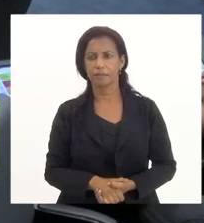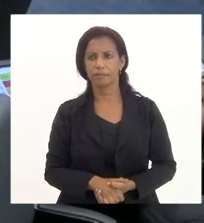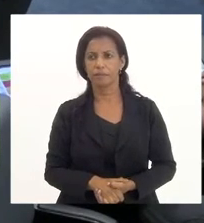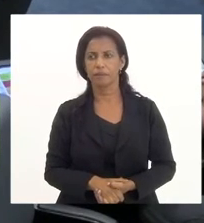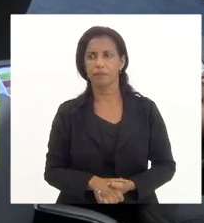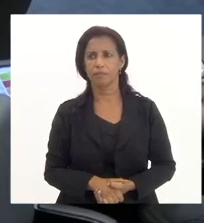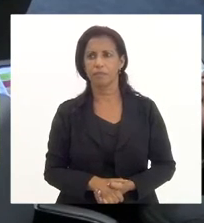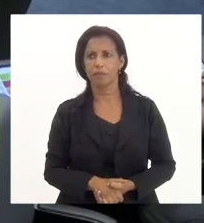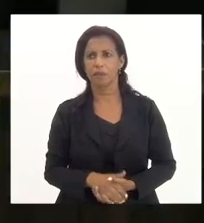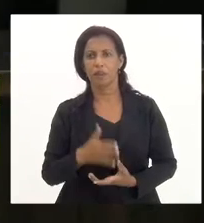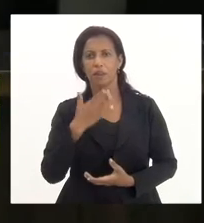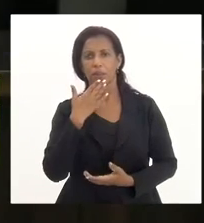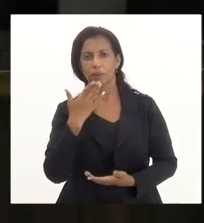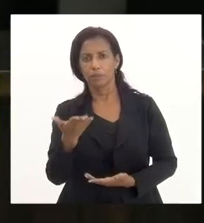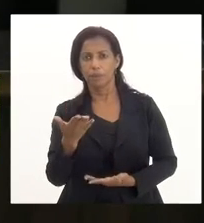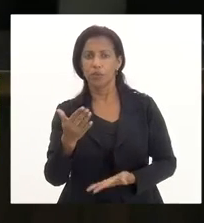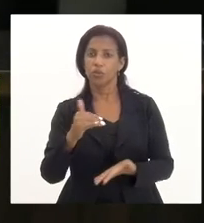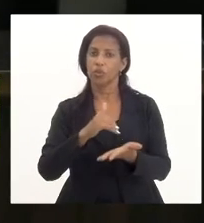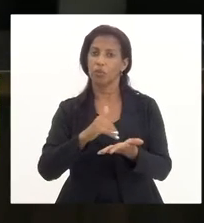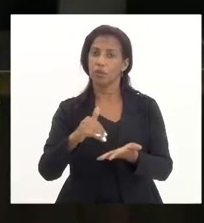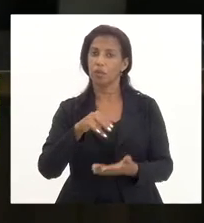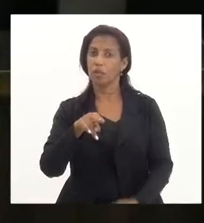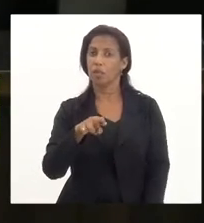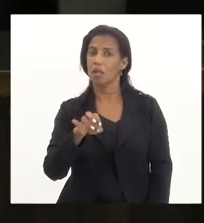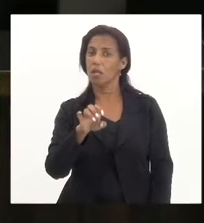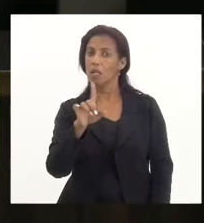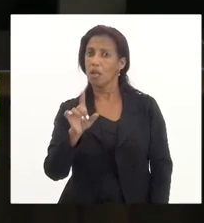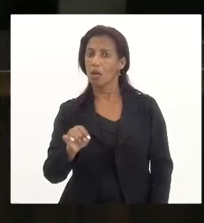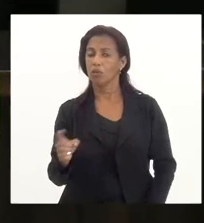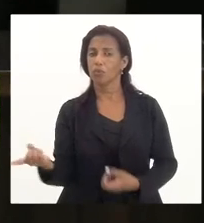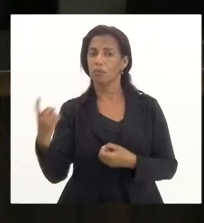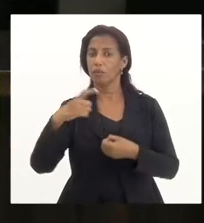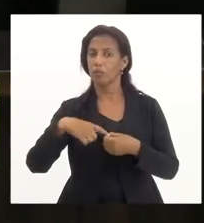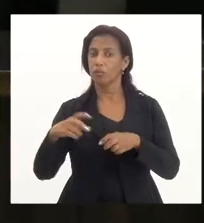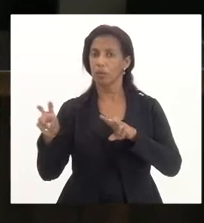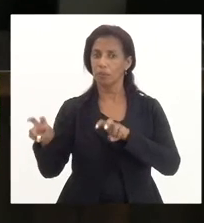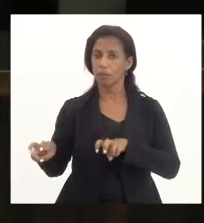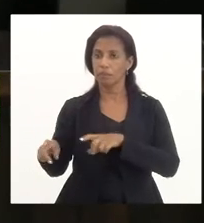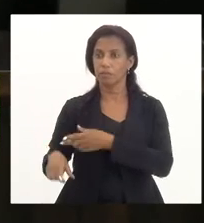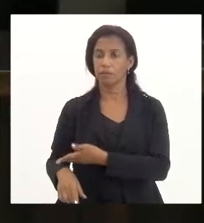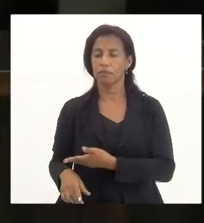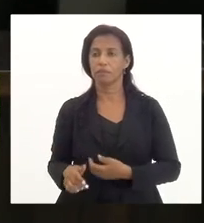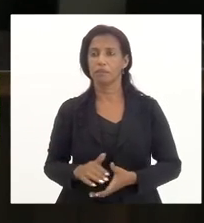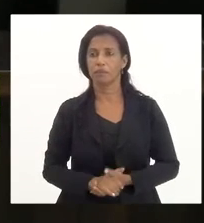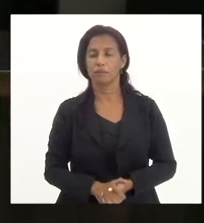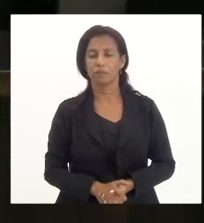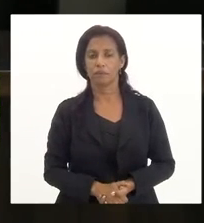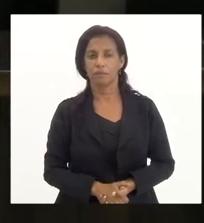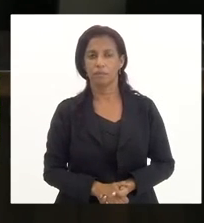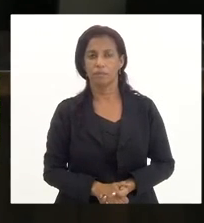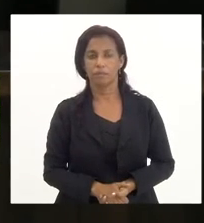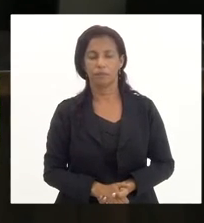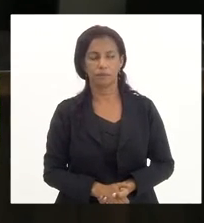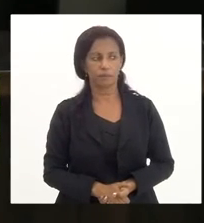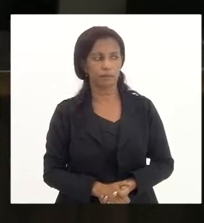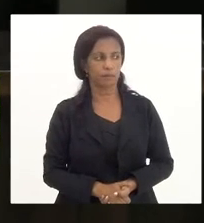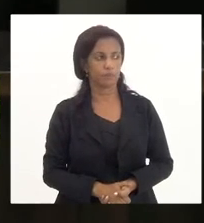E então eu queria pedir o secretário Nelson Rocha para voltar para a mesa você quem for lavatório